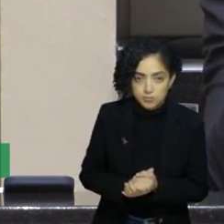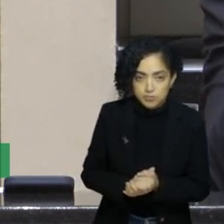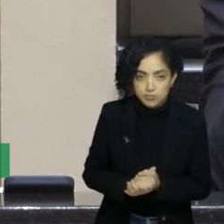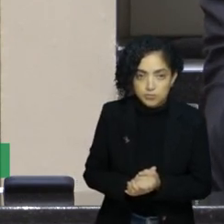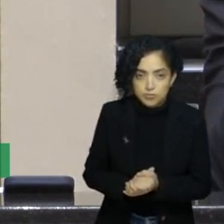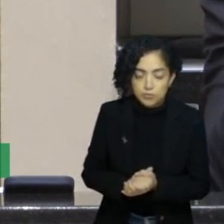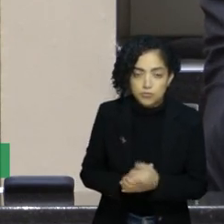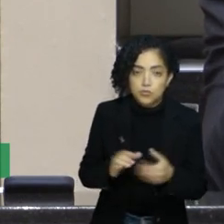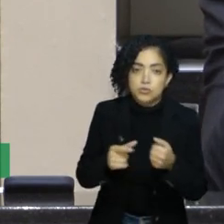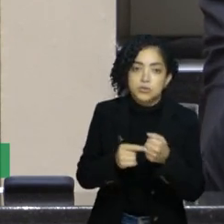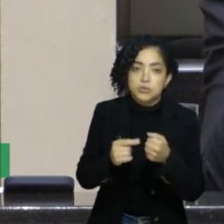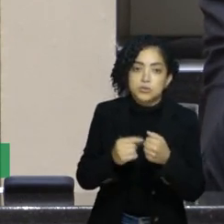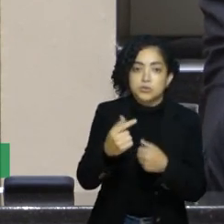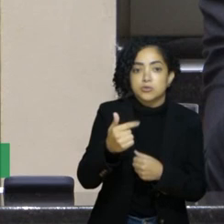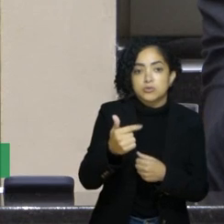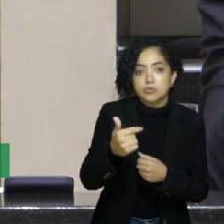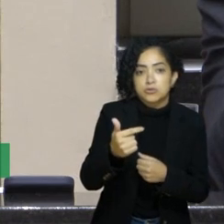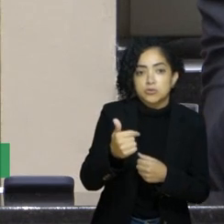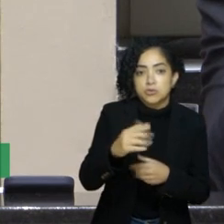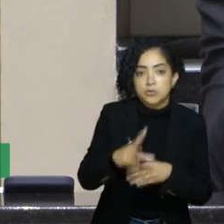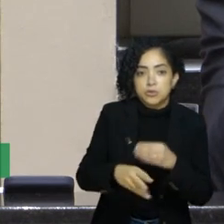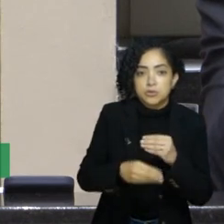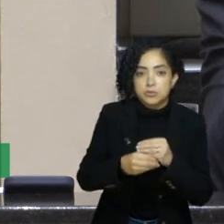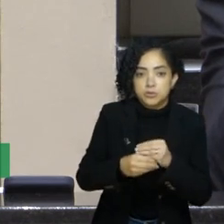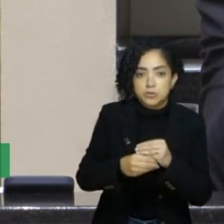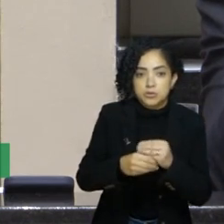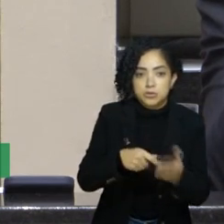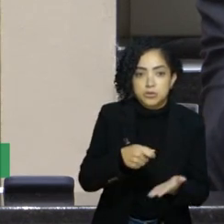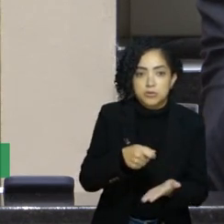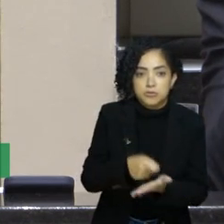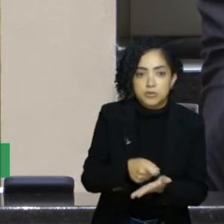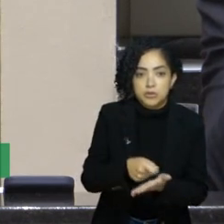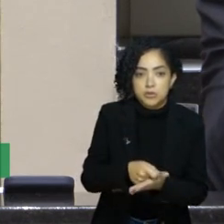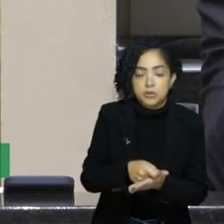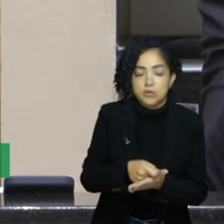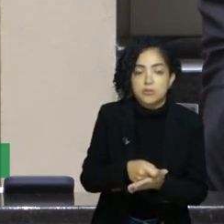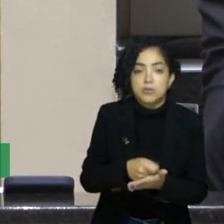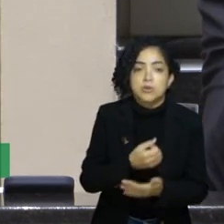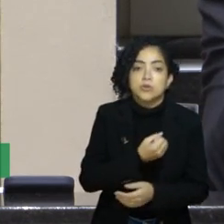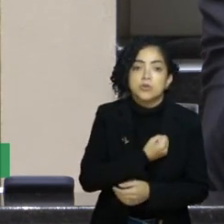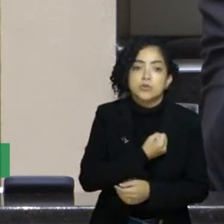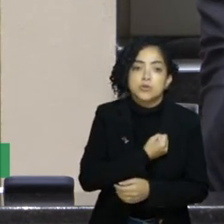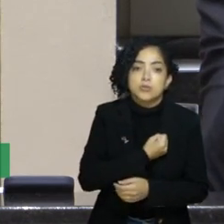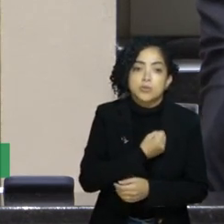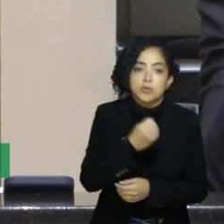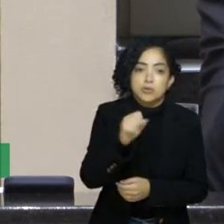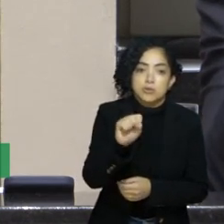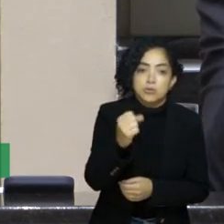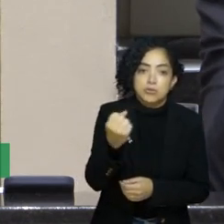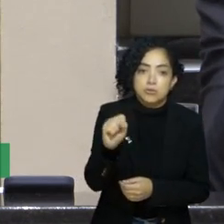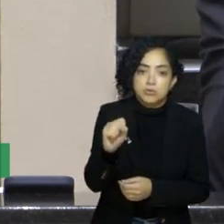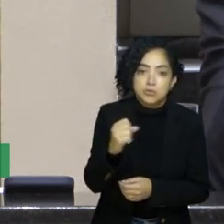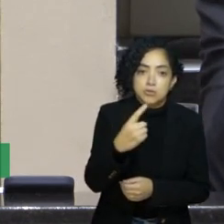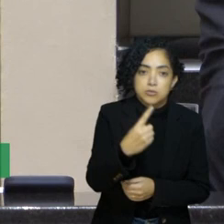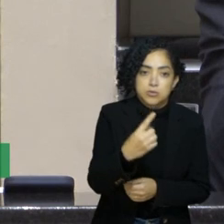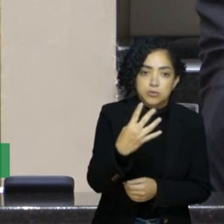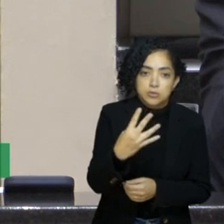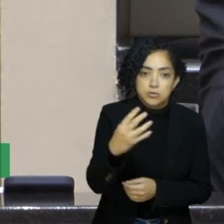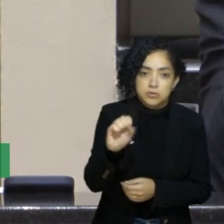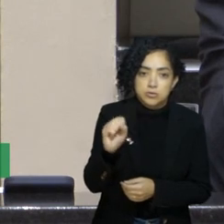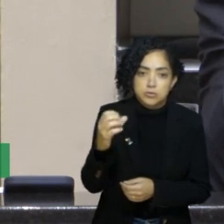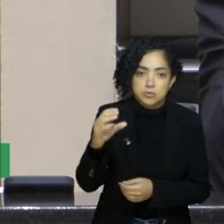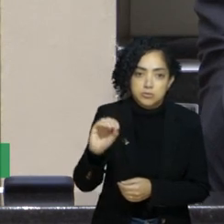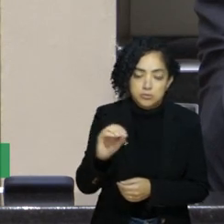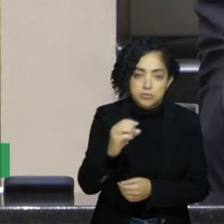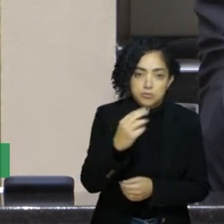artigo 12 e às emendas não impositivas números 88.480,